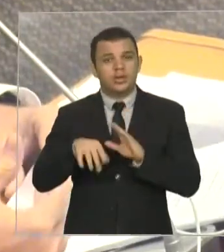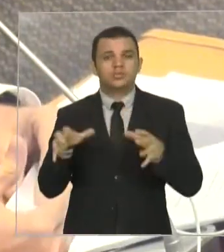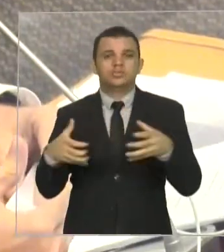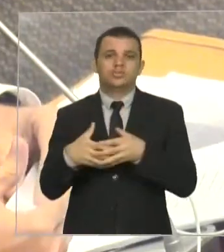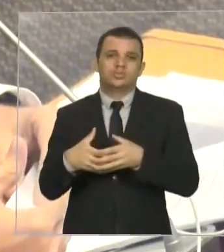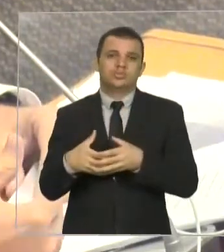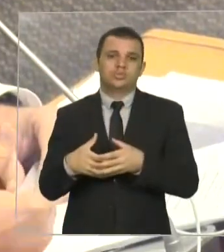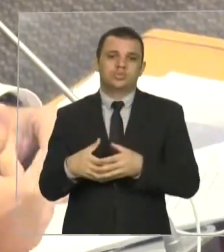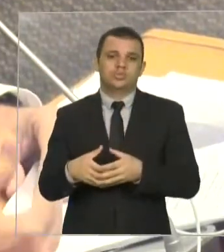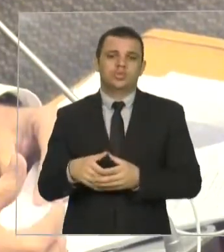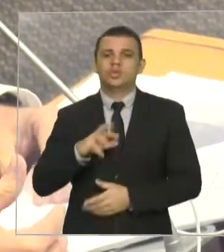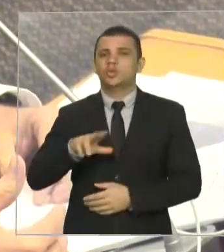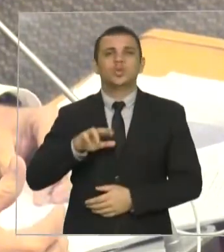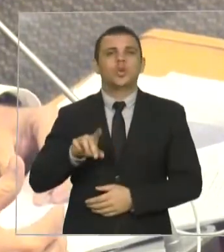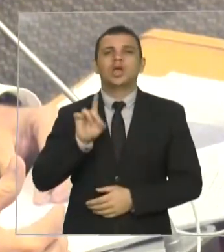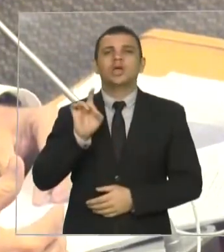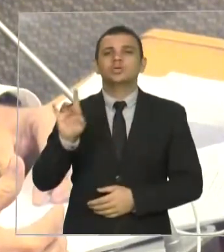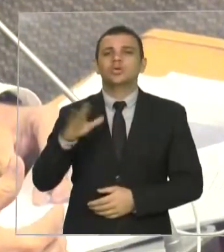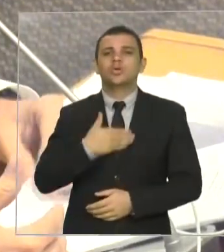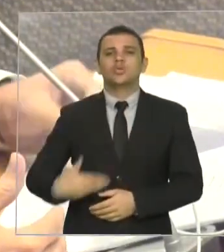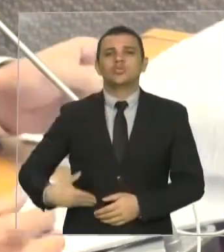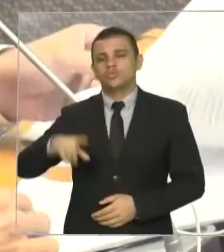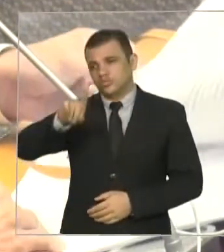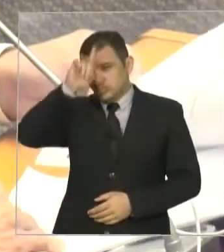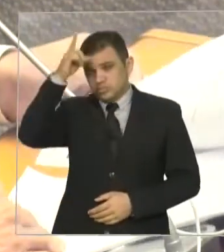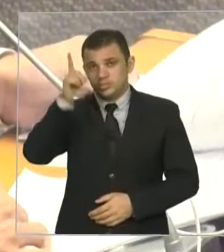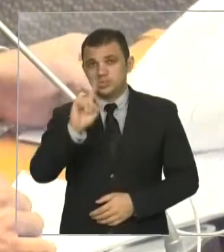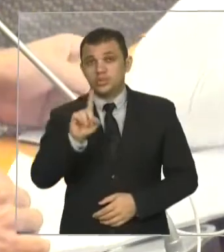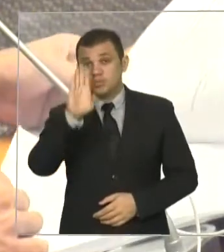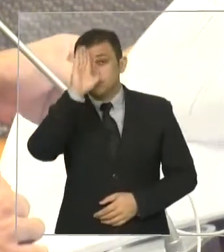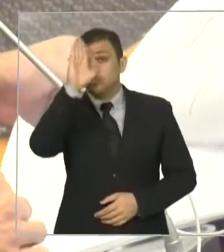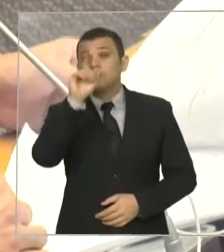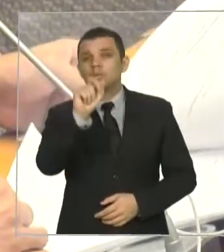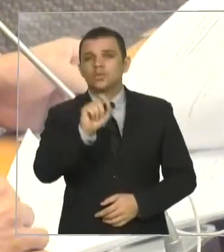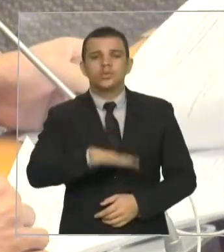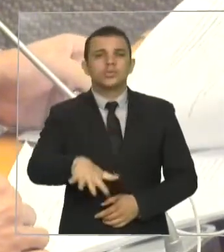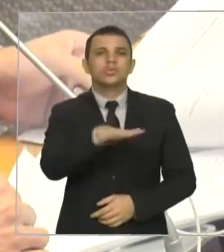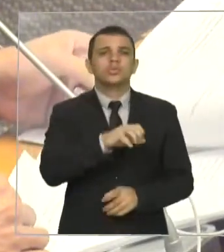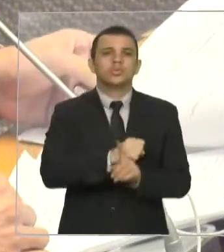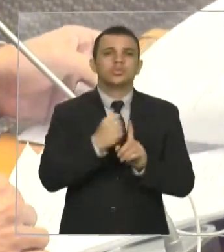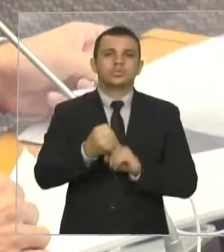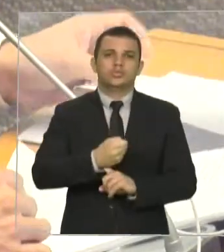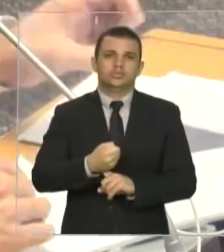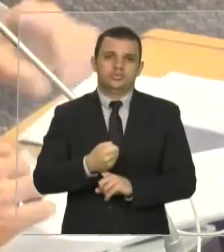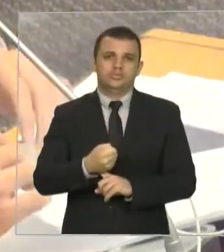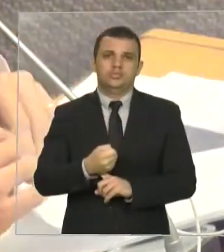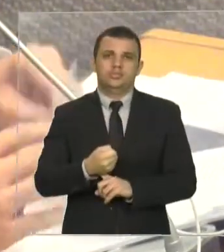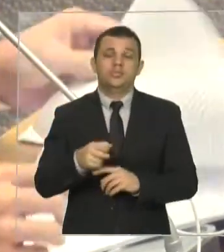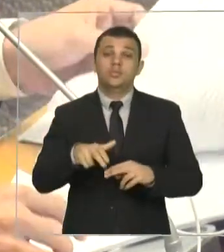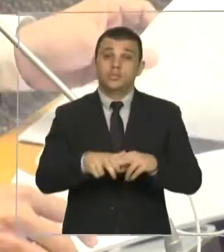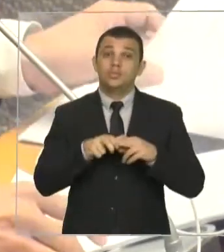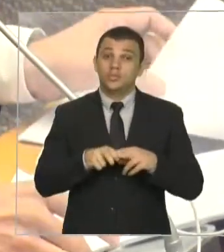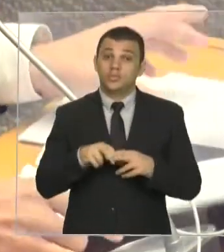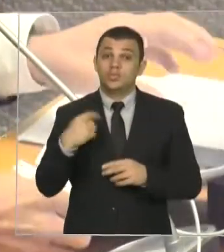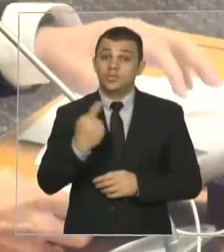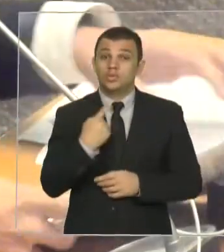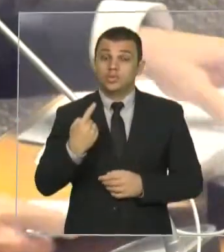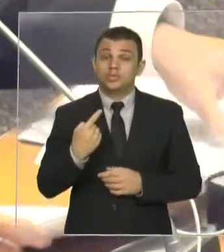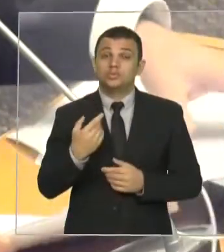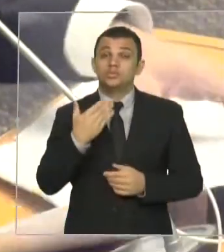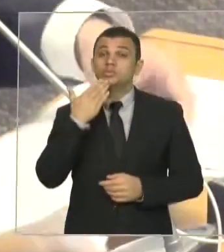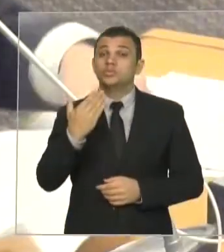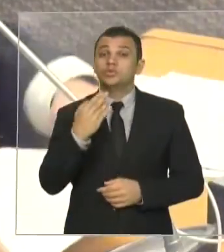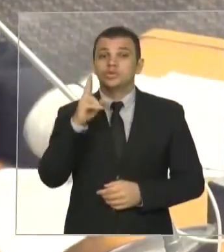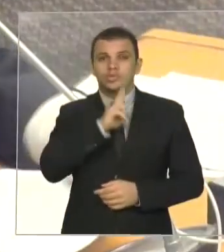não apenas pelo governo, mas principalmente pela sociedade civil. E é a ela que a gente atende esse pedido de requerimento